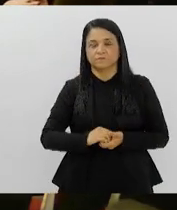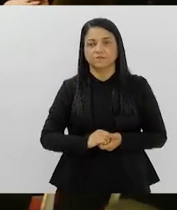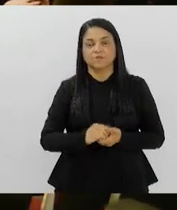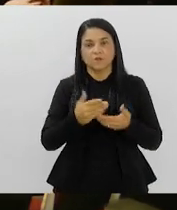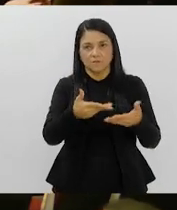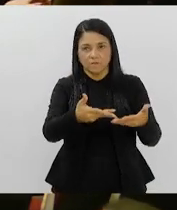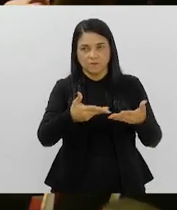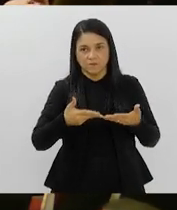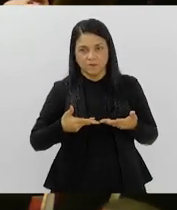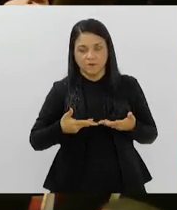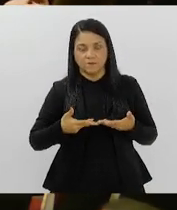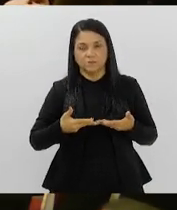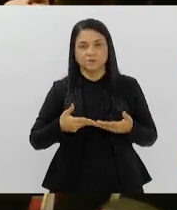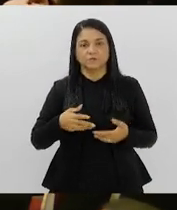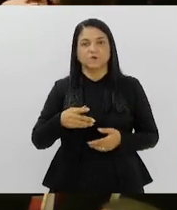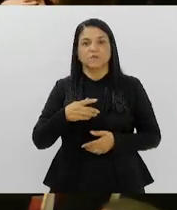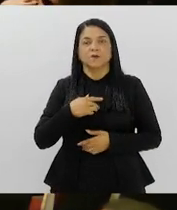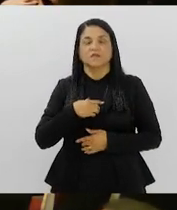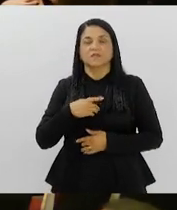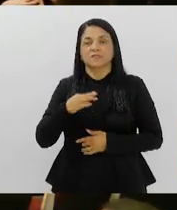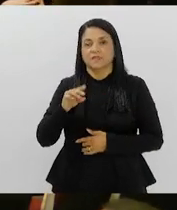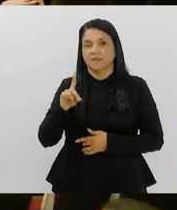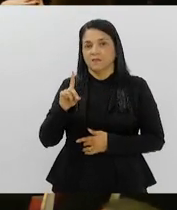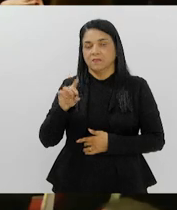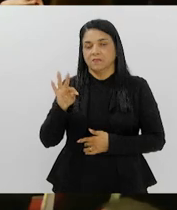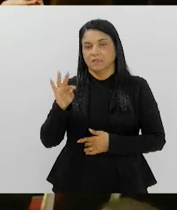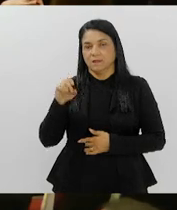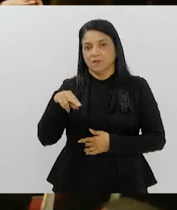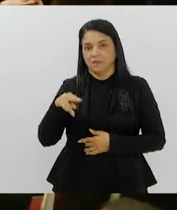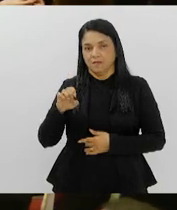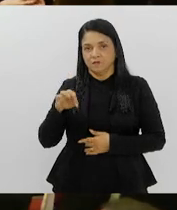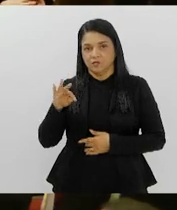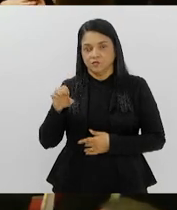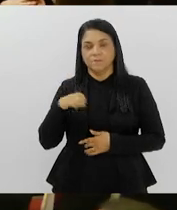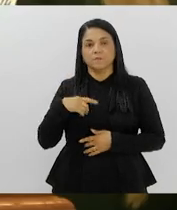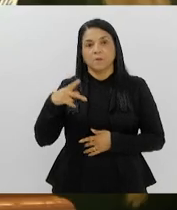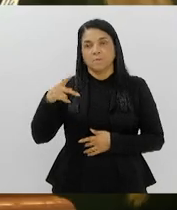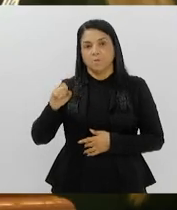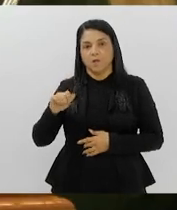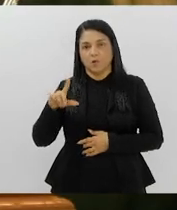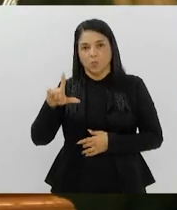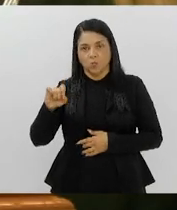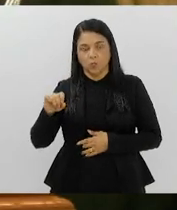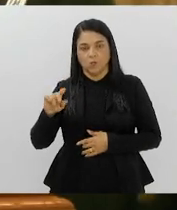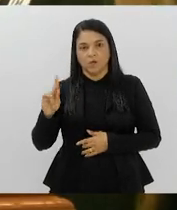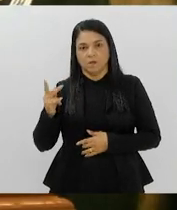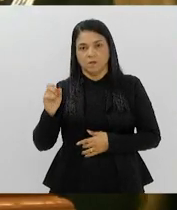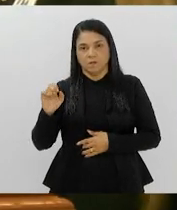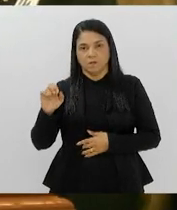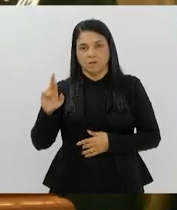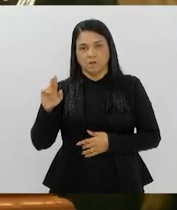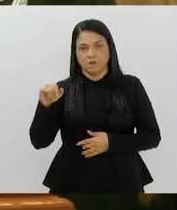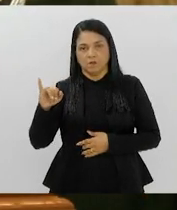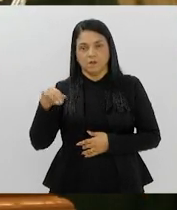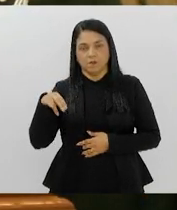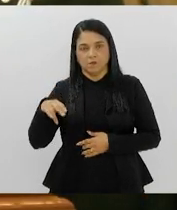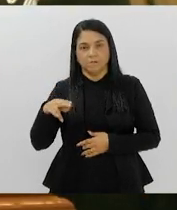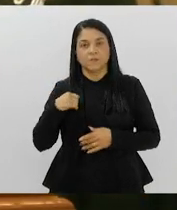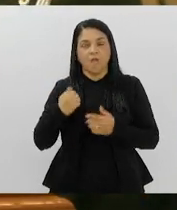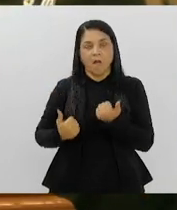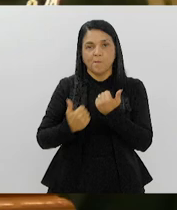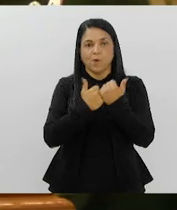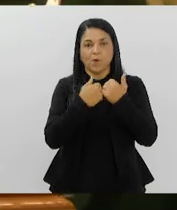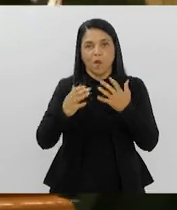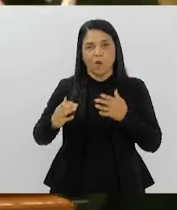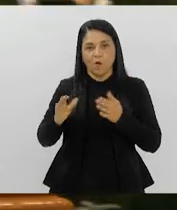Convidamos também o Tenente Coronel PM, Paulo Henrique da Silva Mendes, comandante do Comando de Prevenção e Apoio às